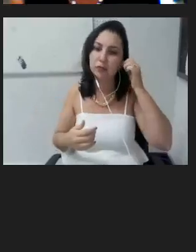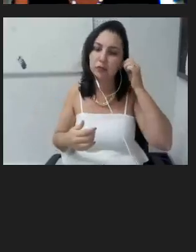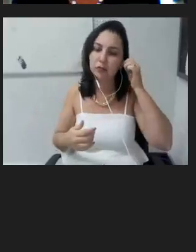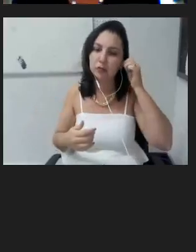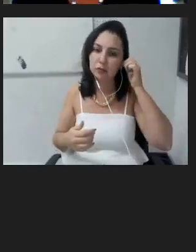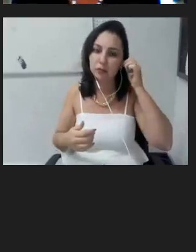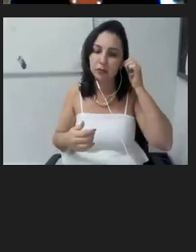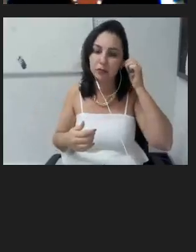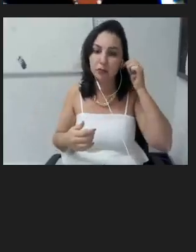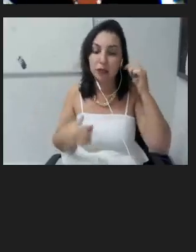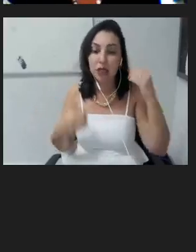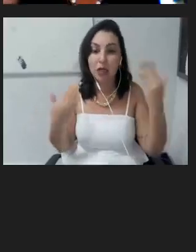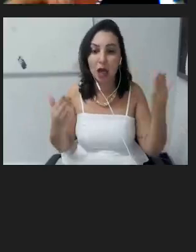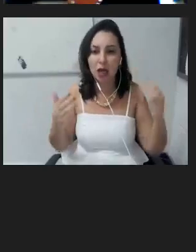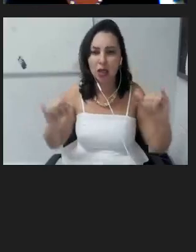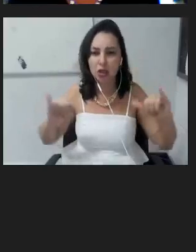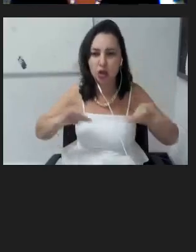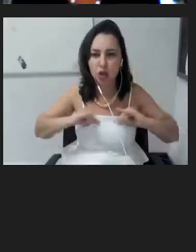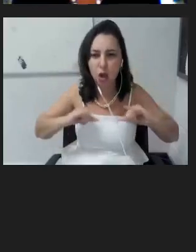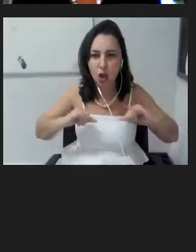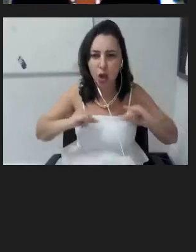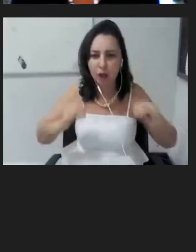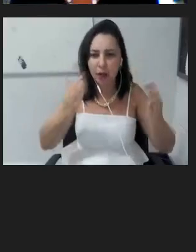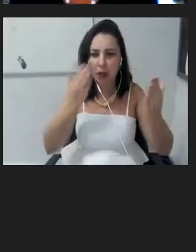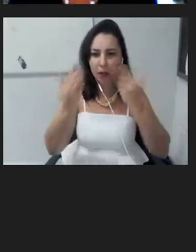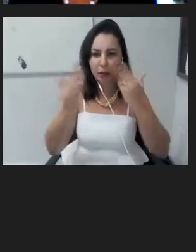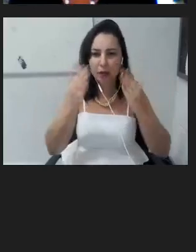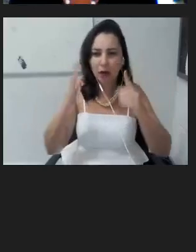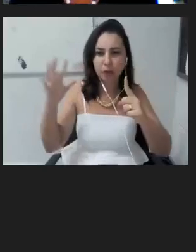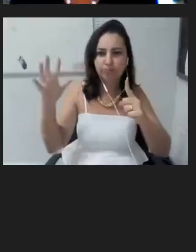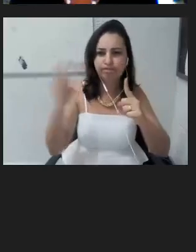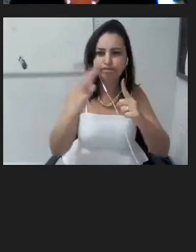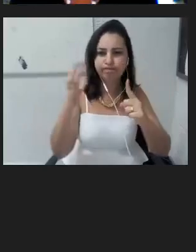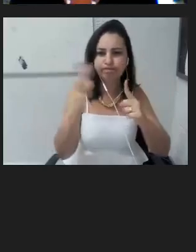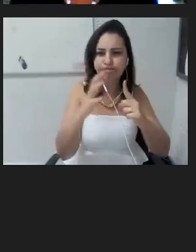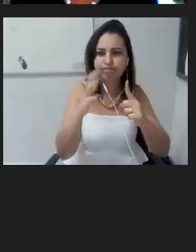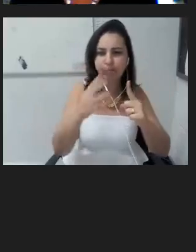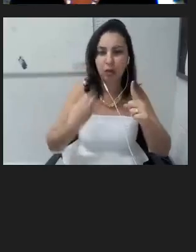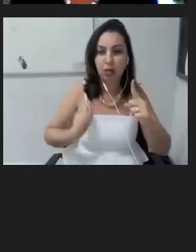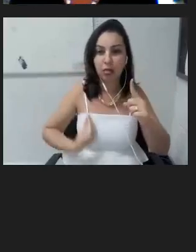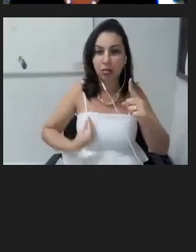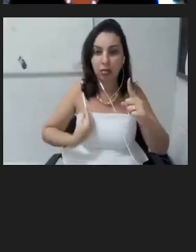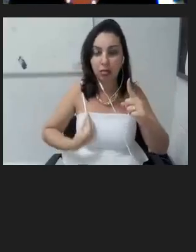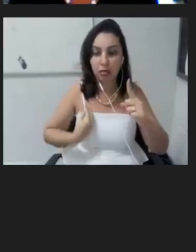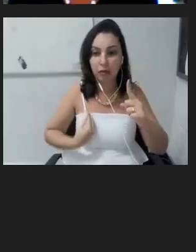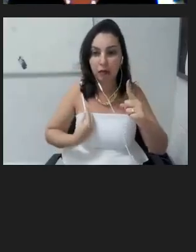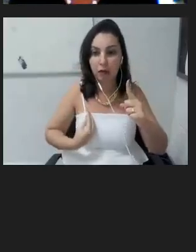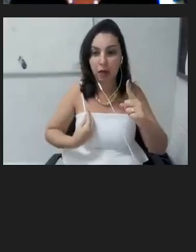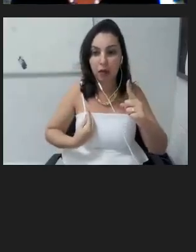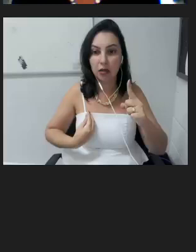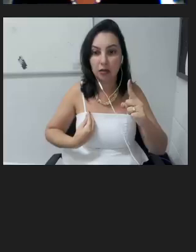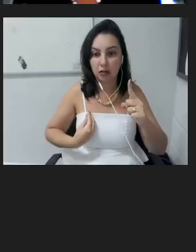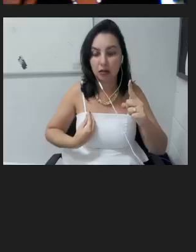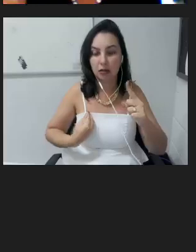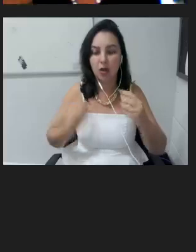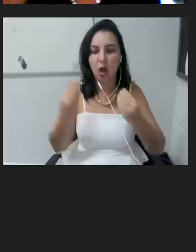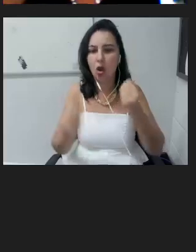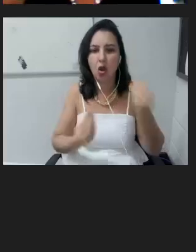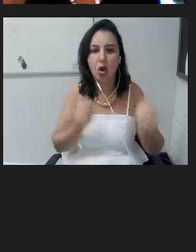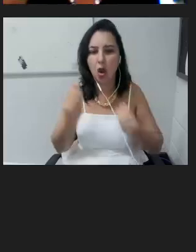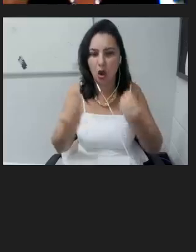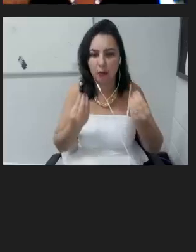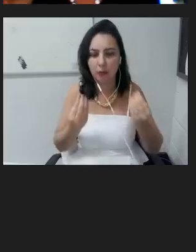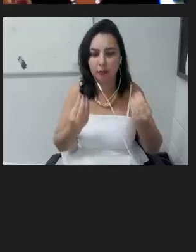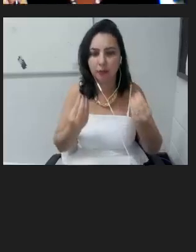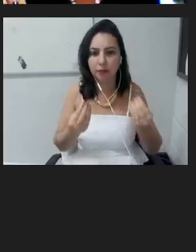sofrimento psíquico ele está interferindo na vivência do cotidiano. Eu posso dizer para vocês que